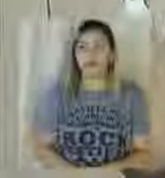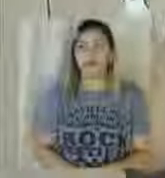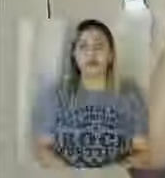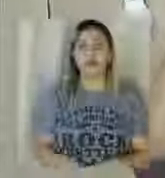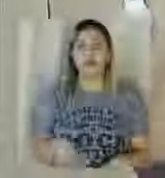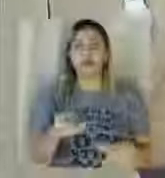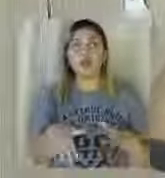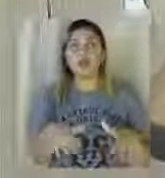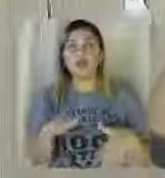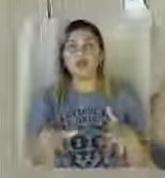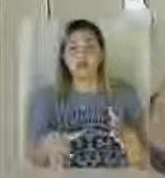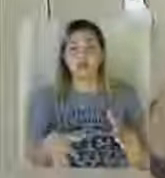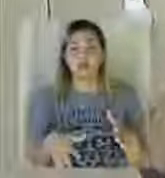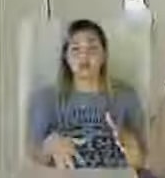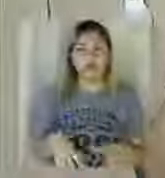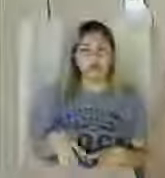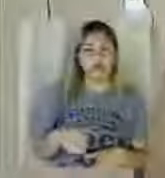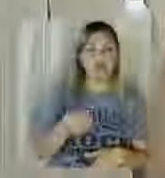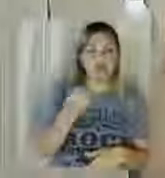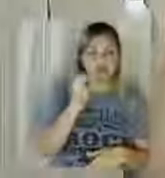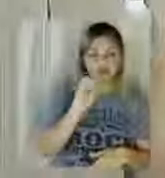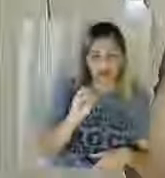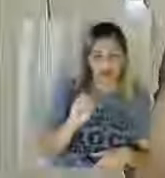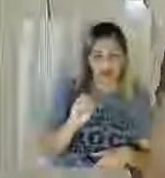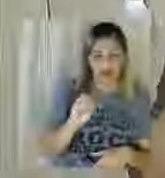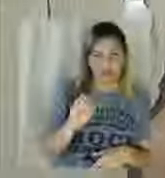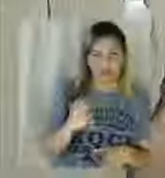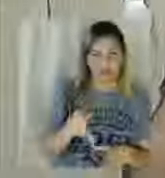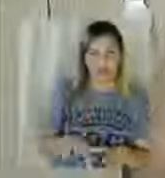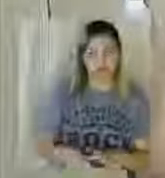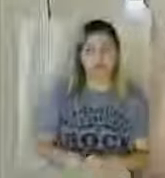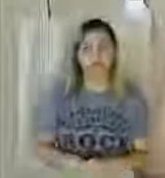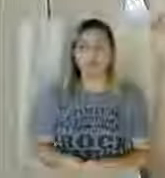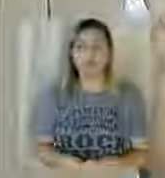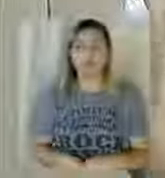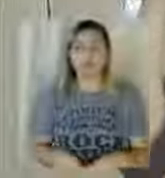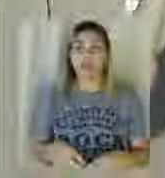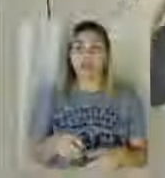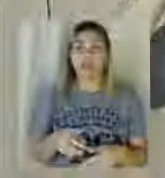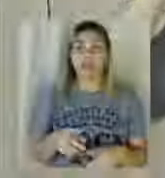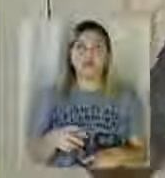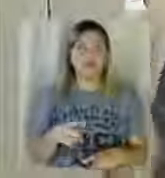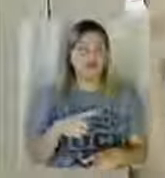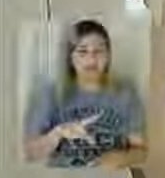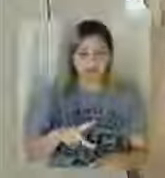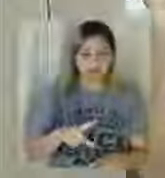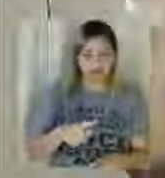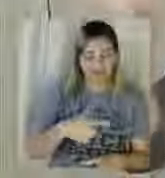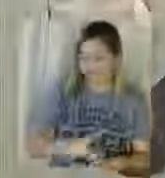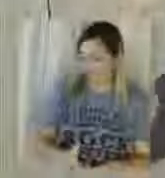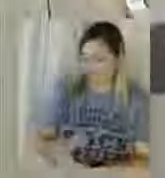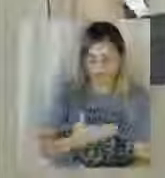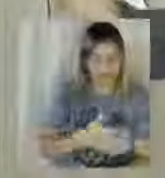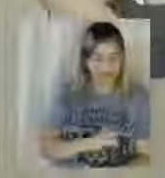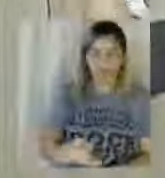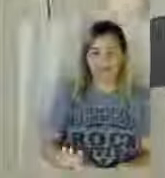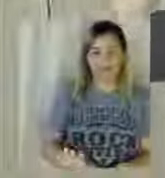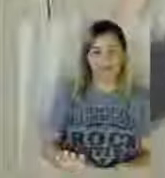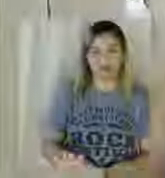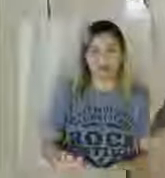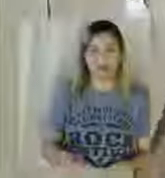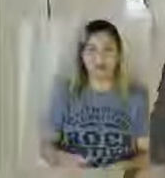Às vezes as pessoas me rejeitavam também. Não tinha amigos. Eu não quis saber não, mas